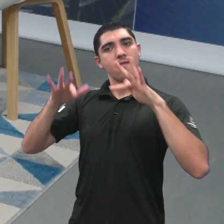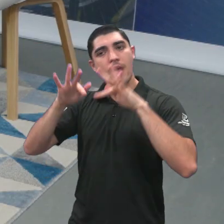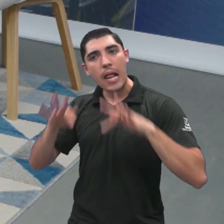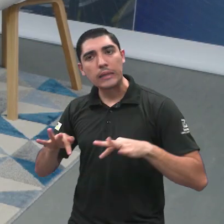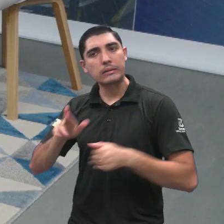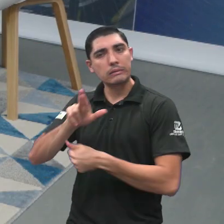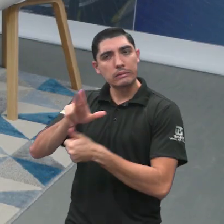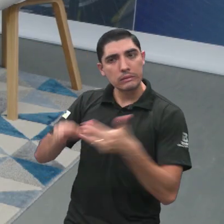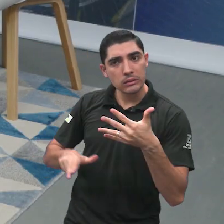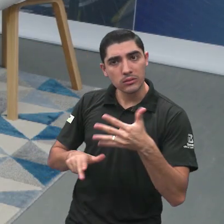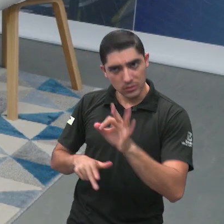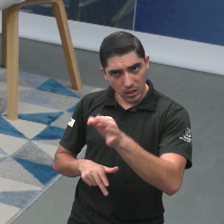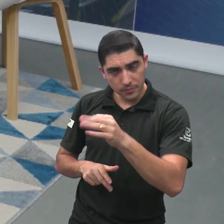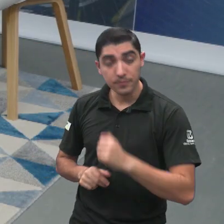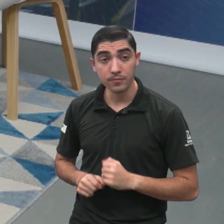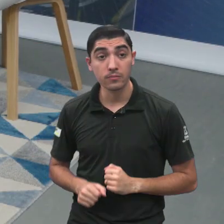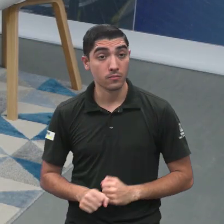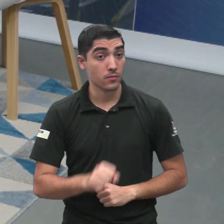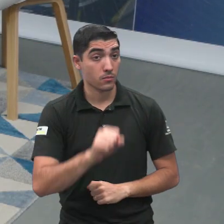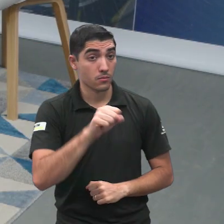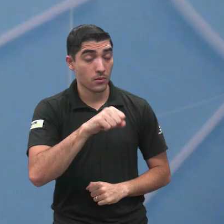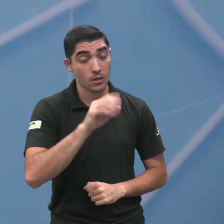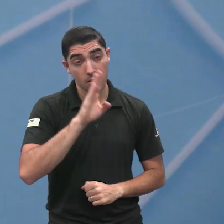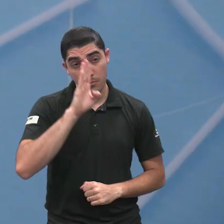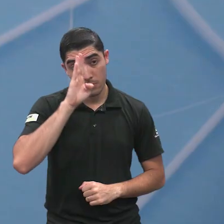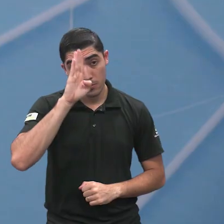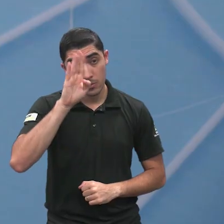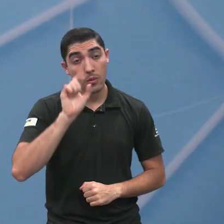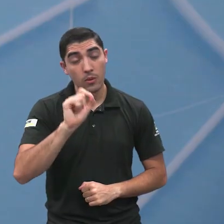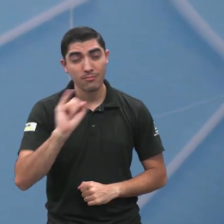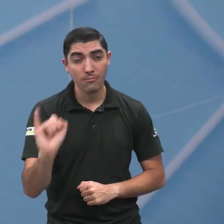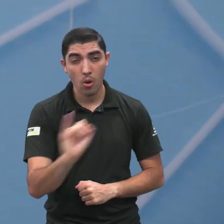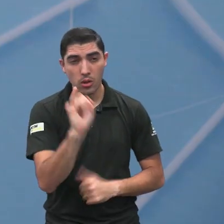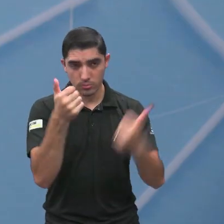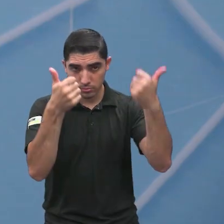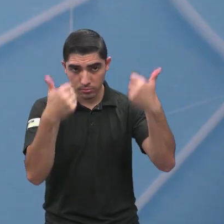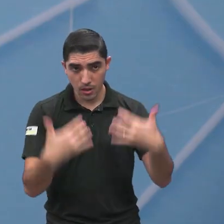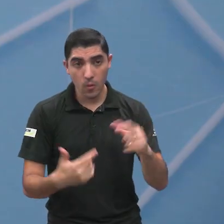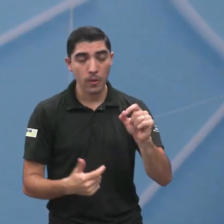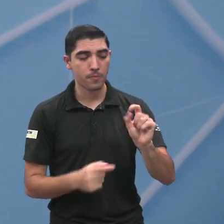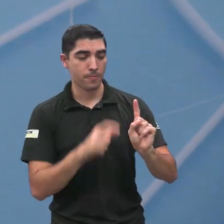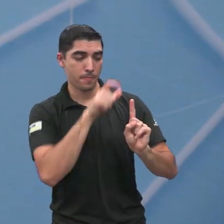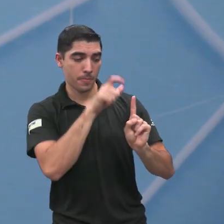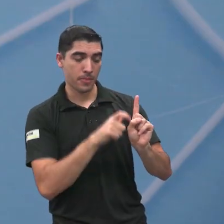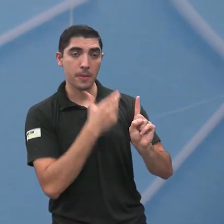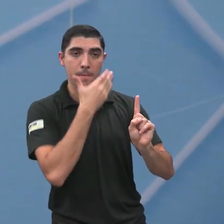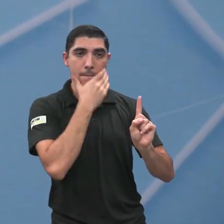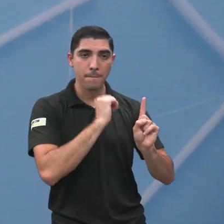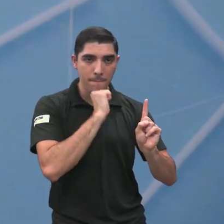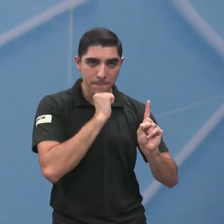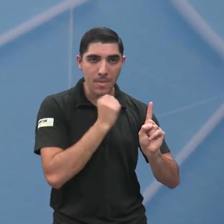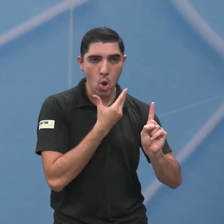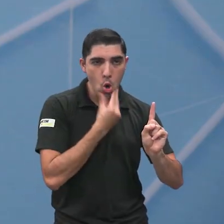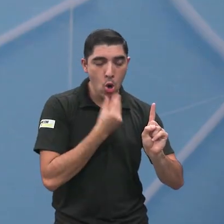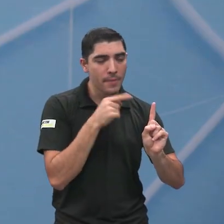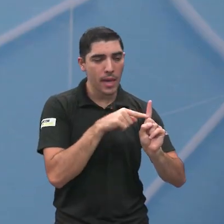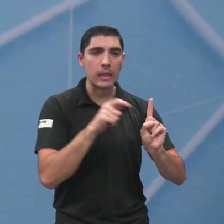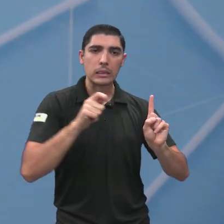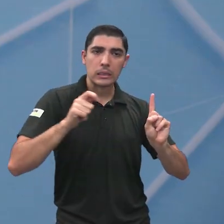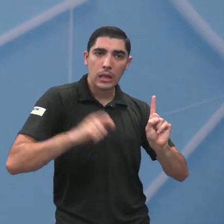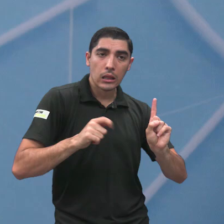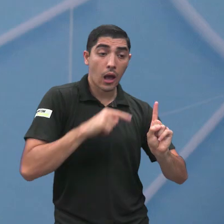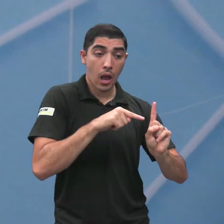né? Principalmente uma questão interessante da gente explorar, que é o pai, ele consegue avançar no seu